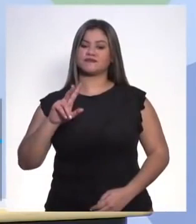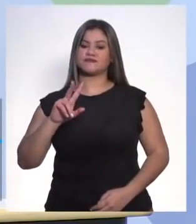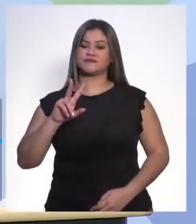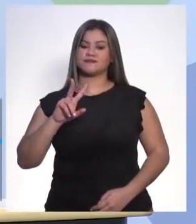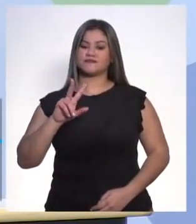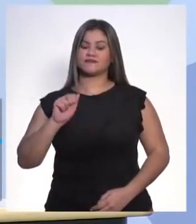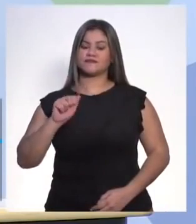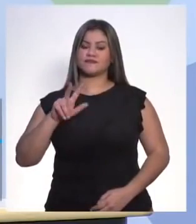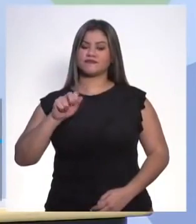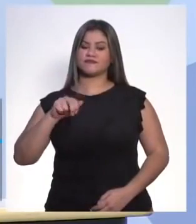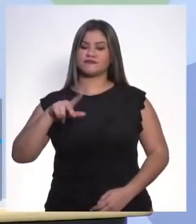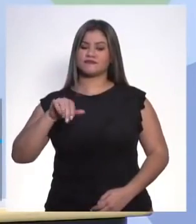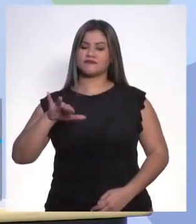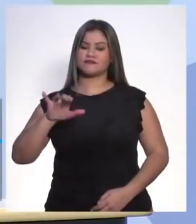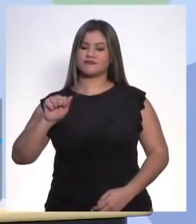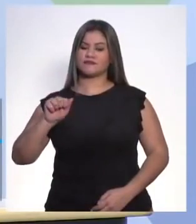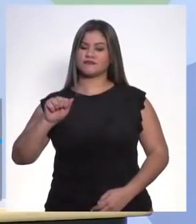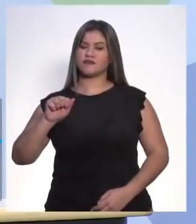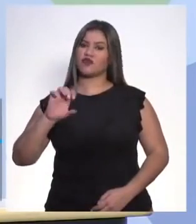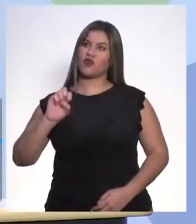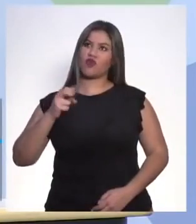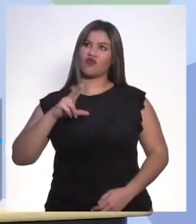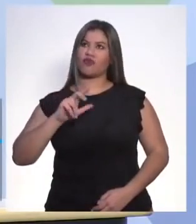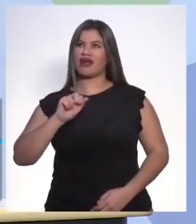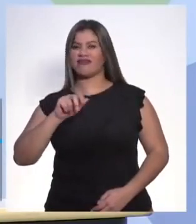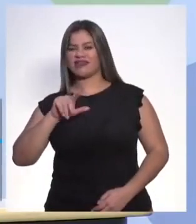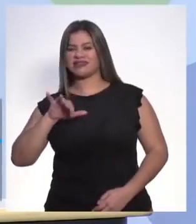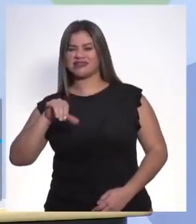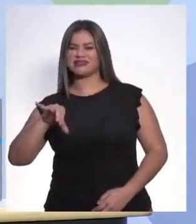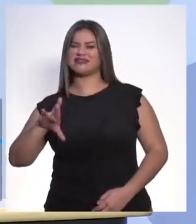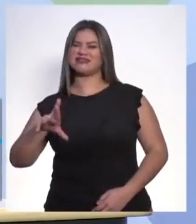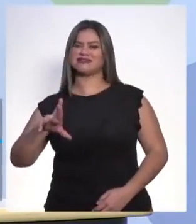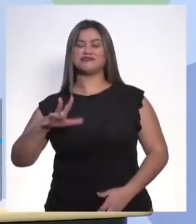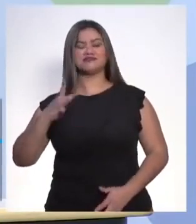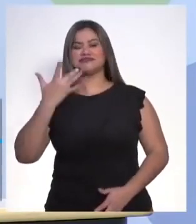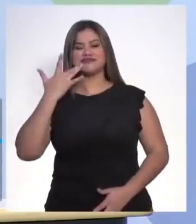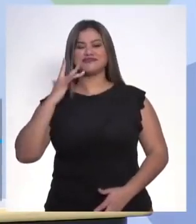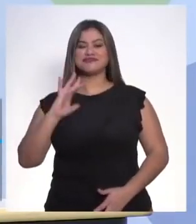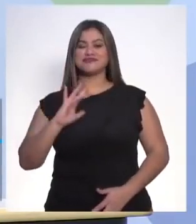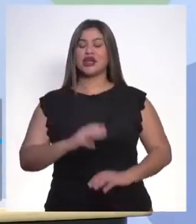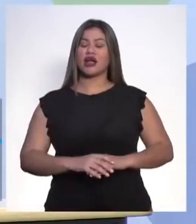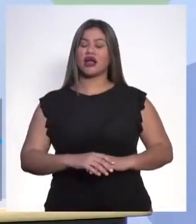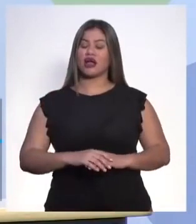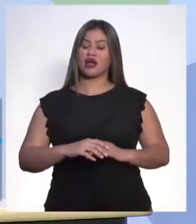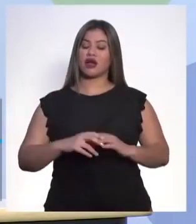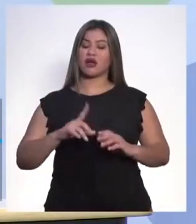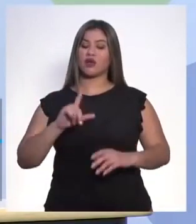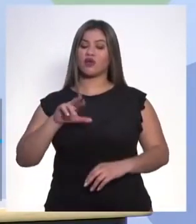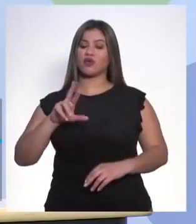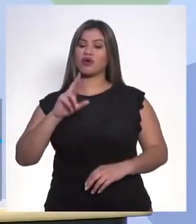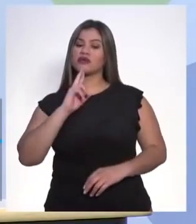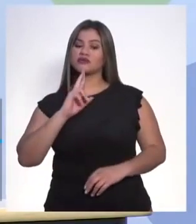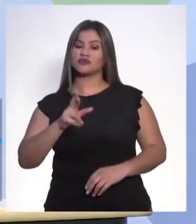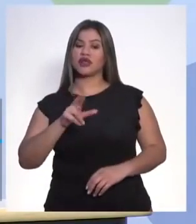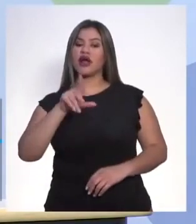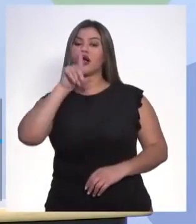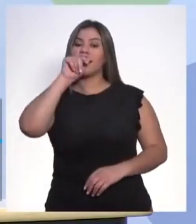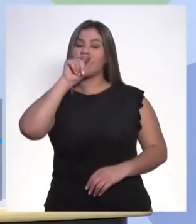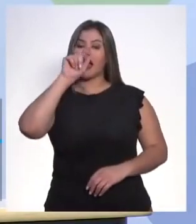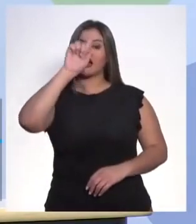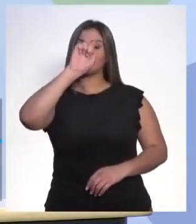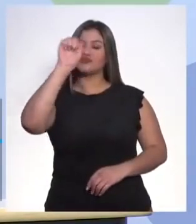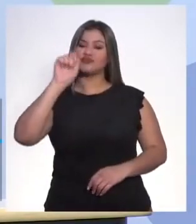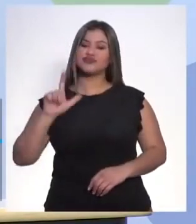Avânia, ou Avani, uma coisa assim. O Lucas, do 6º A, respondeu para os leitores: preservação das araras